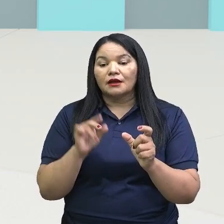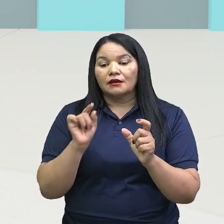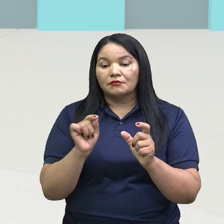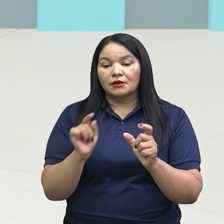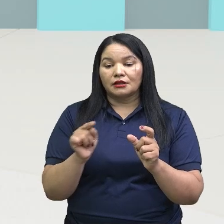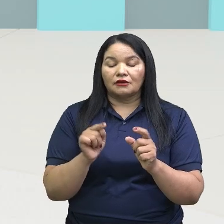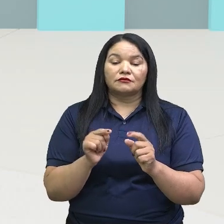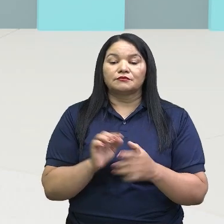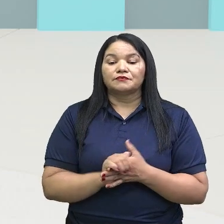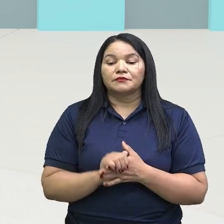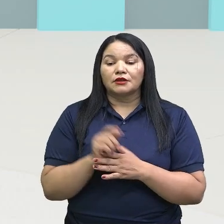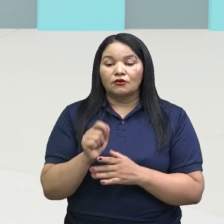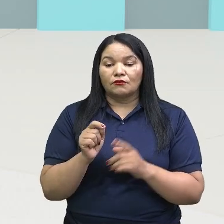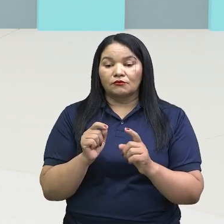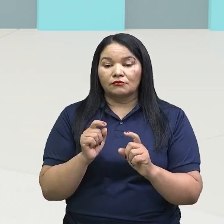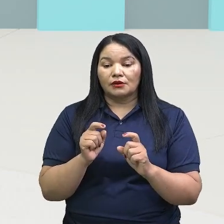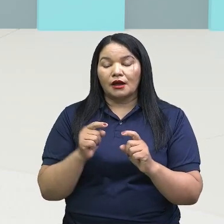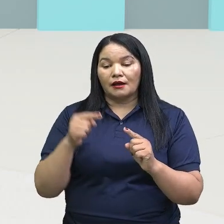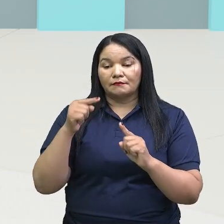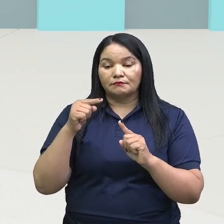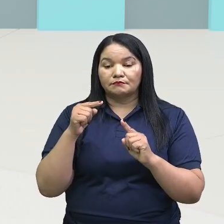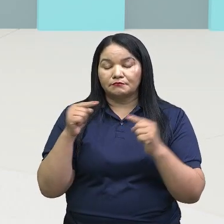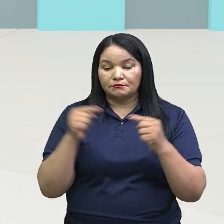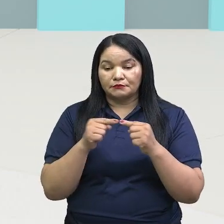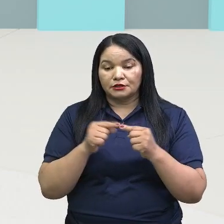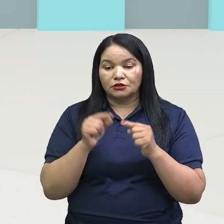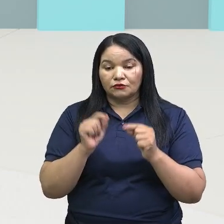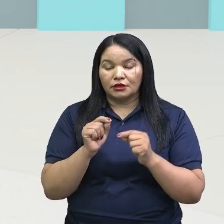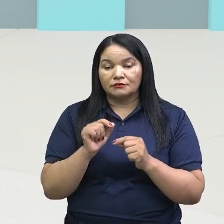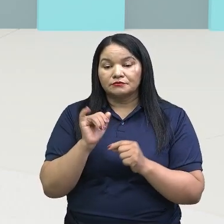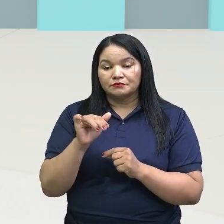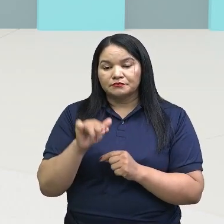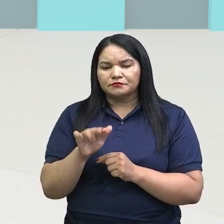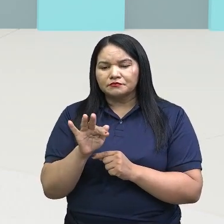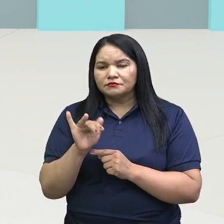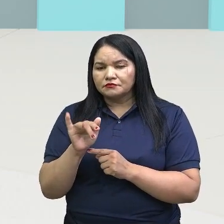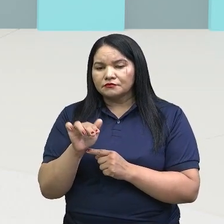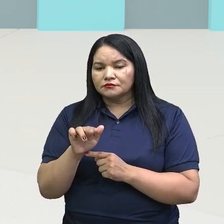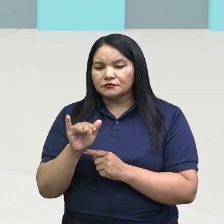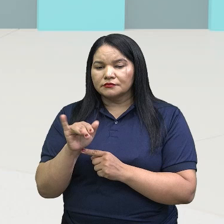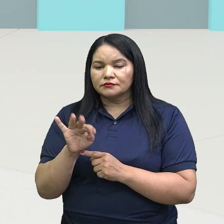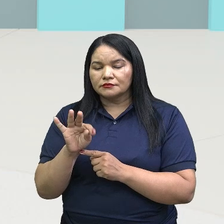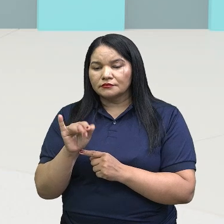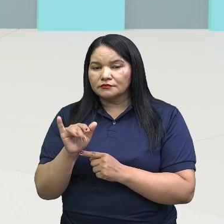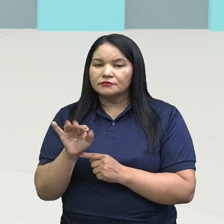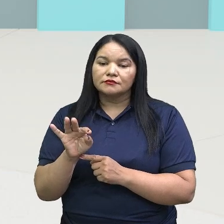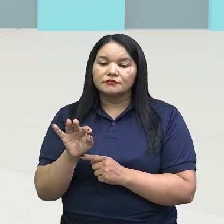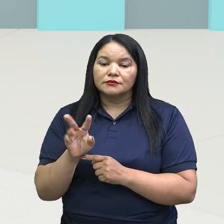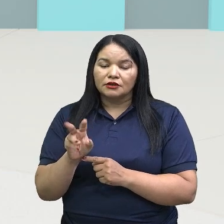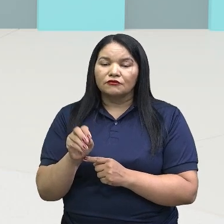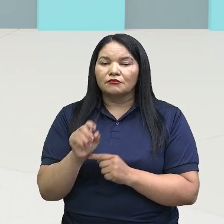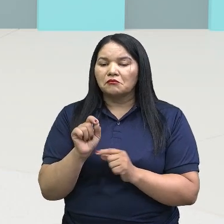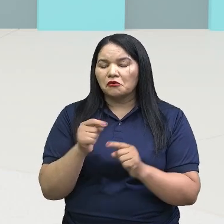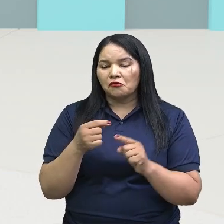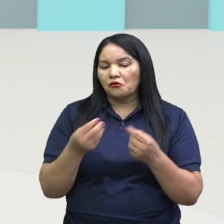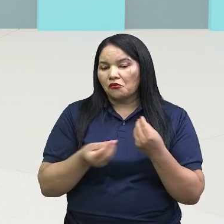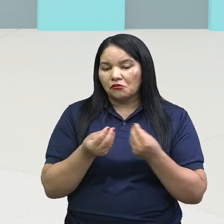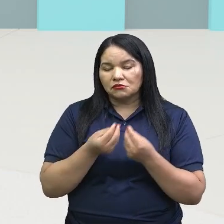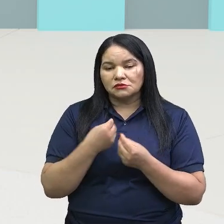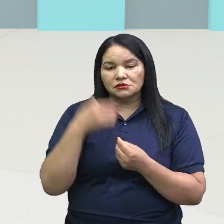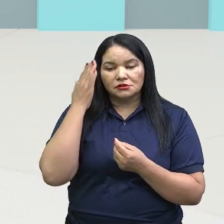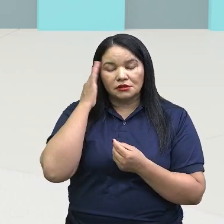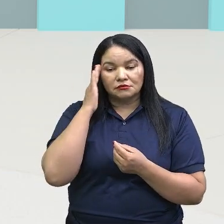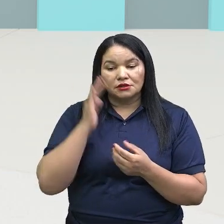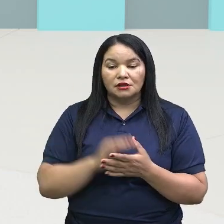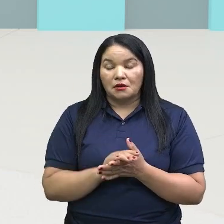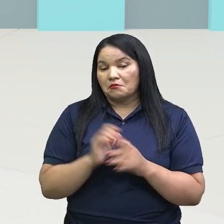infinitivo, terminado com AR. Aí você vai dizer, mas professora, como é que eu vou saber que é uma oração concessiva? É só a gente fazer o contrário,